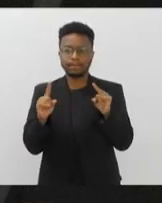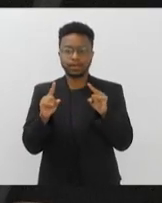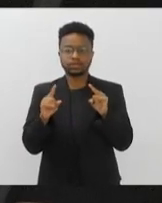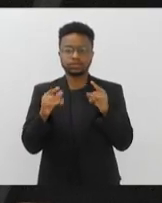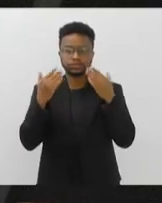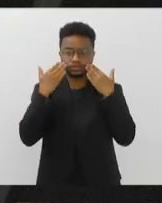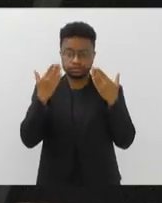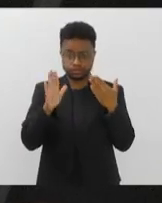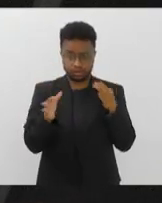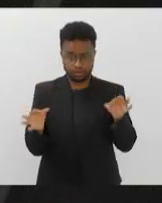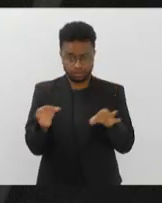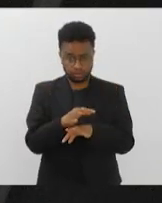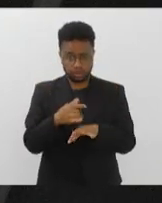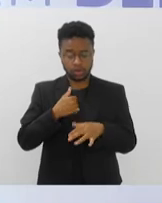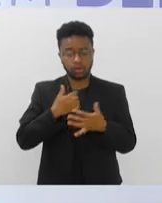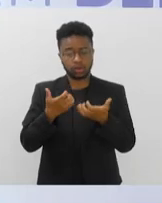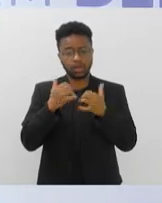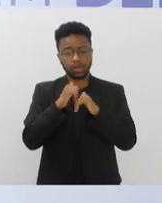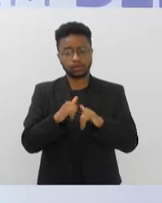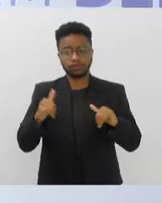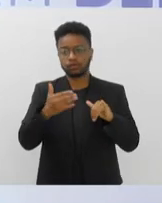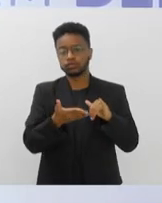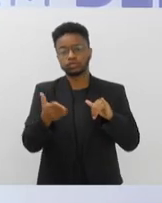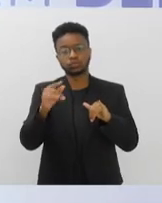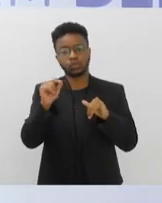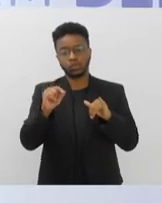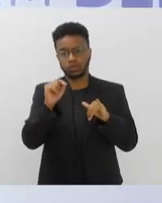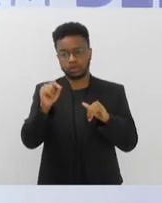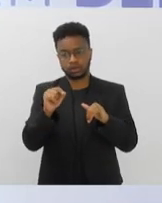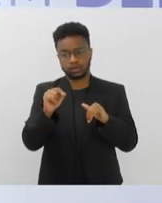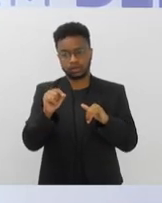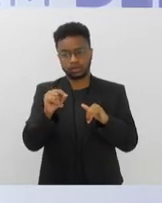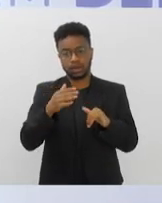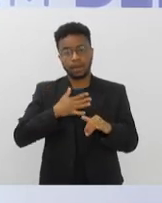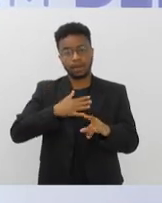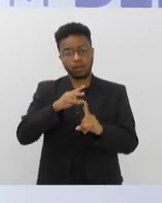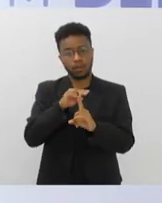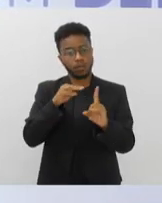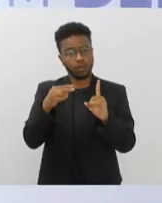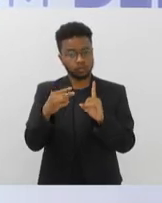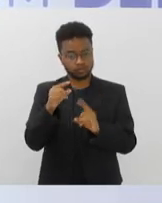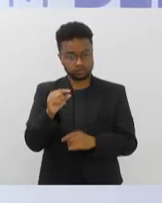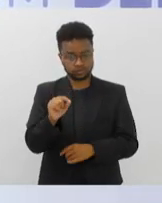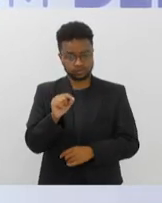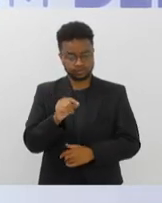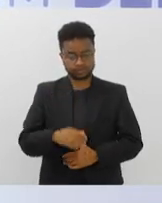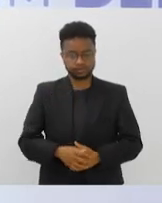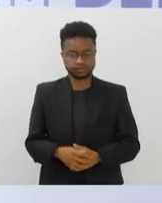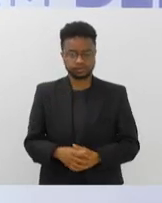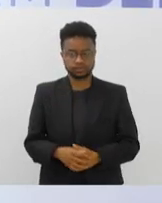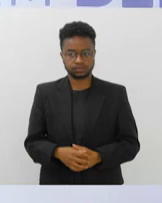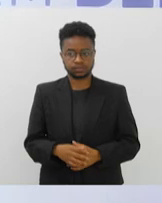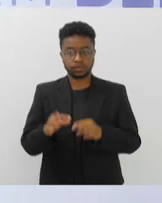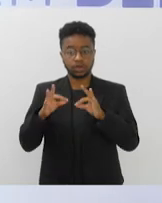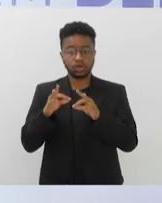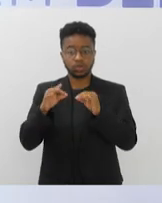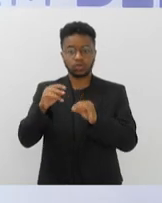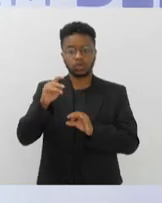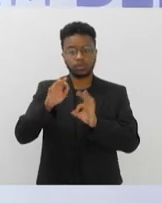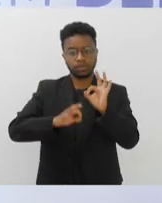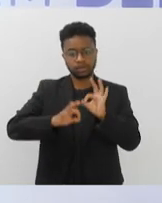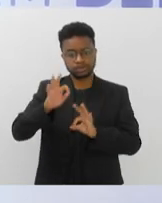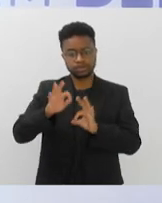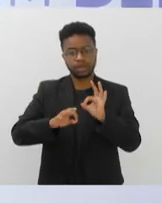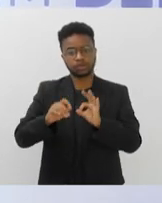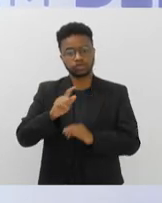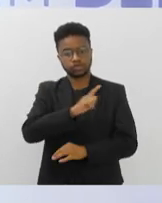apresentações eu quero deixar claro o seguinte que minha concepção eh todo o planejamento toda a gestão ela